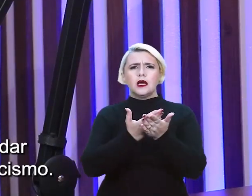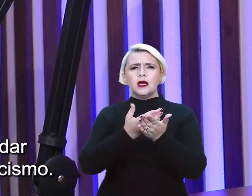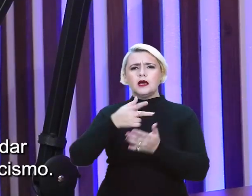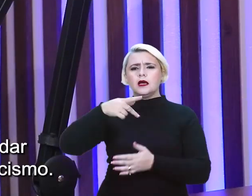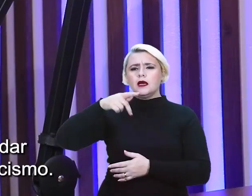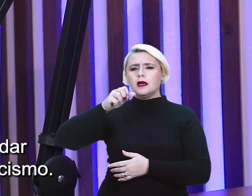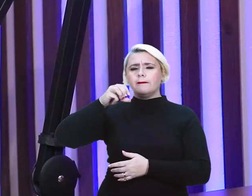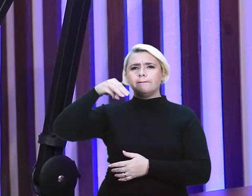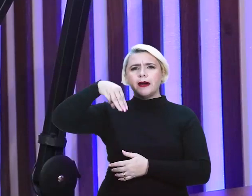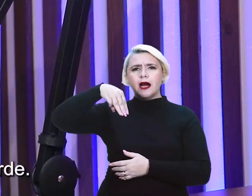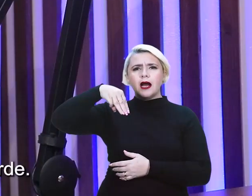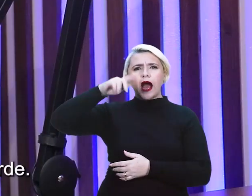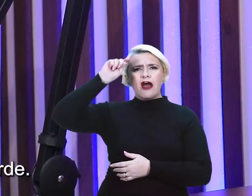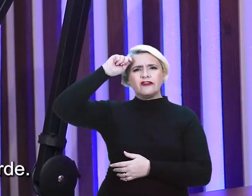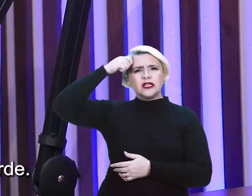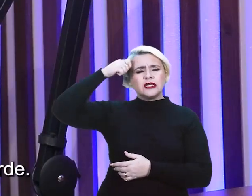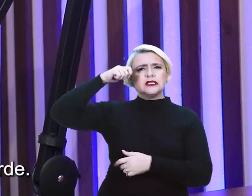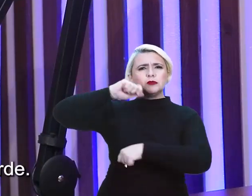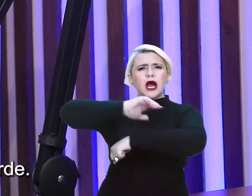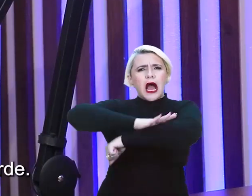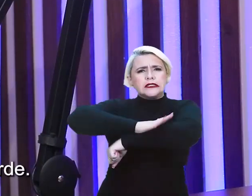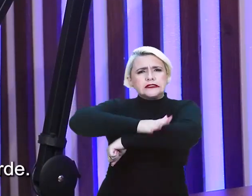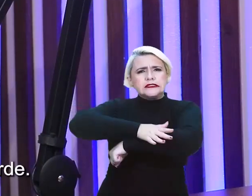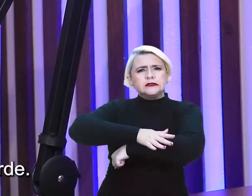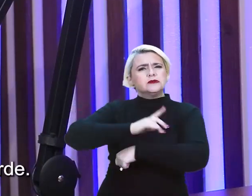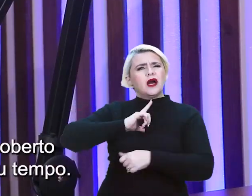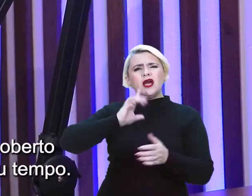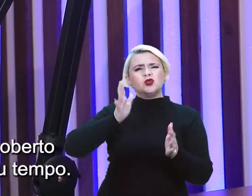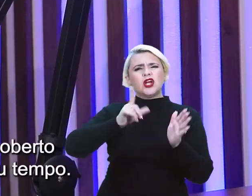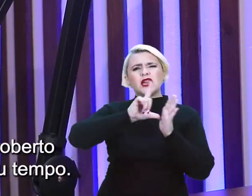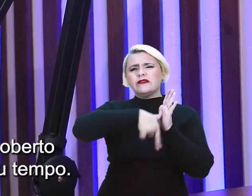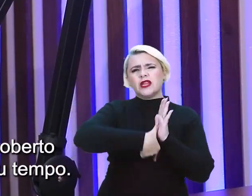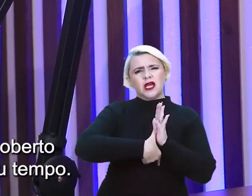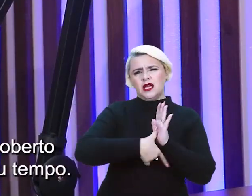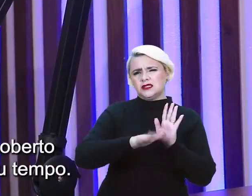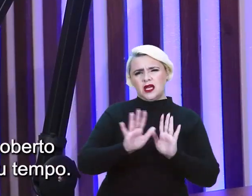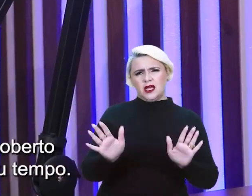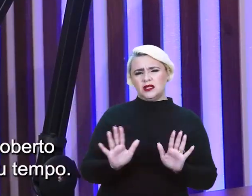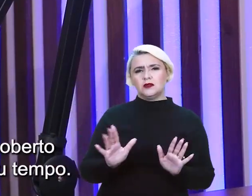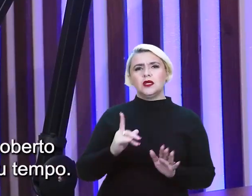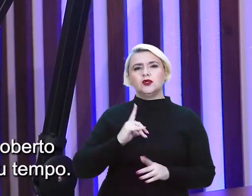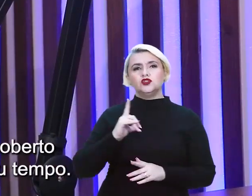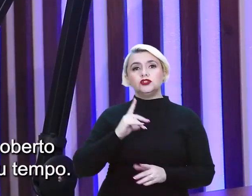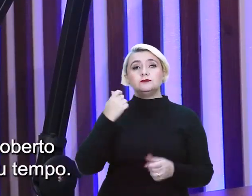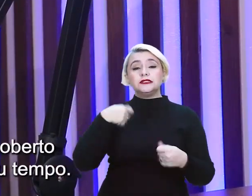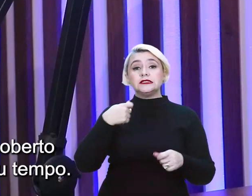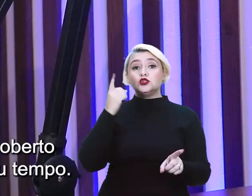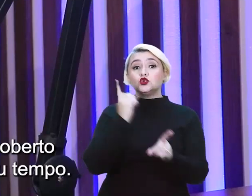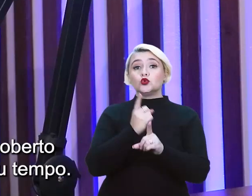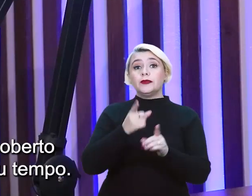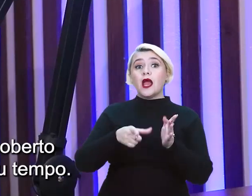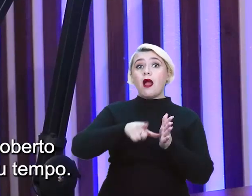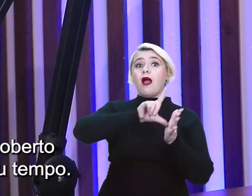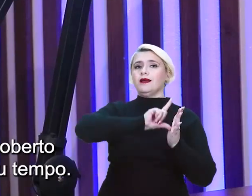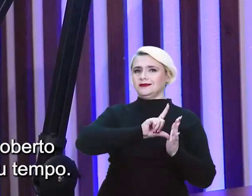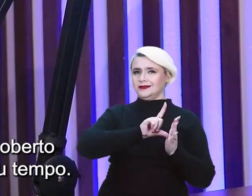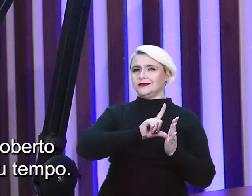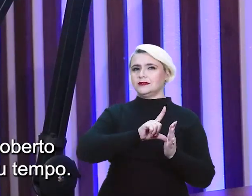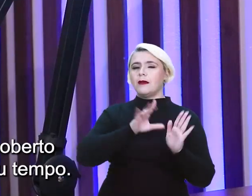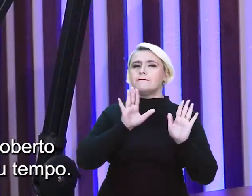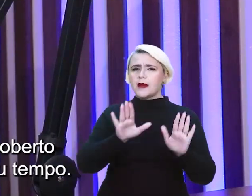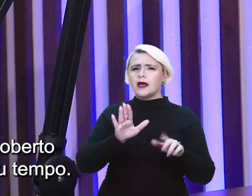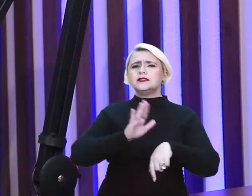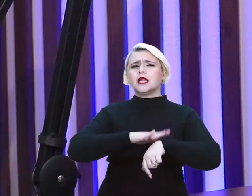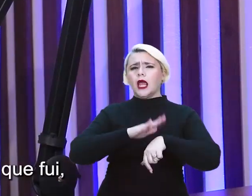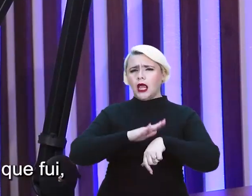pan-africanismo, racismo, eu fui estudar isso, foi muito tarde. Eu acho que eu teria que ter descoberto isso mais cedo, mas tudo tem o